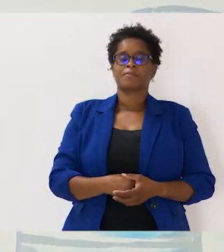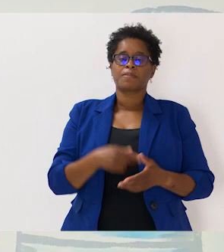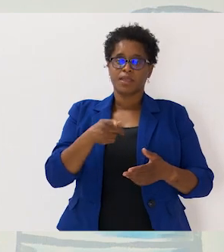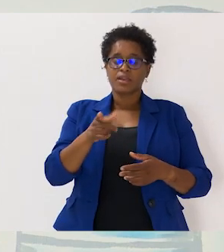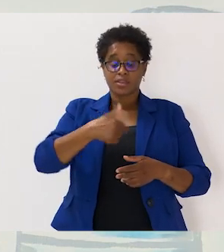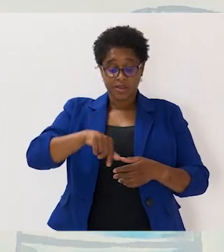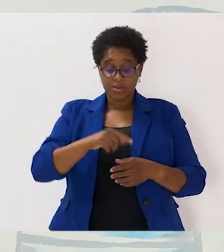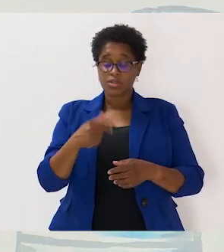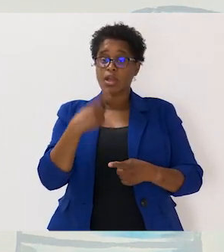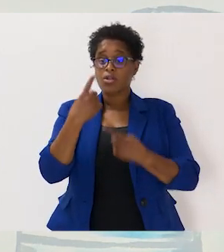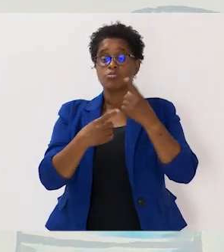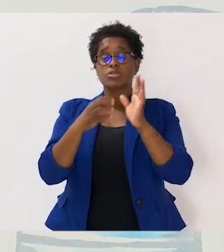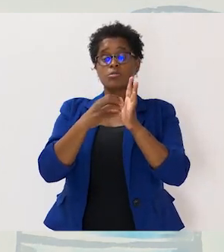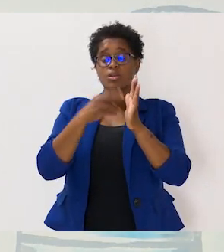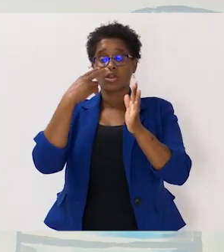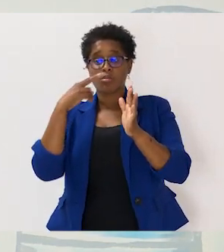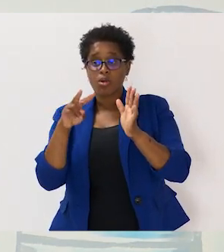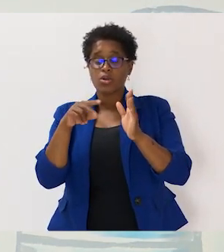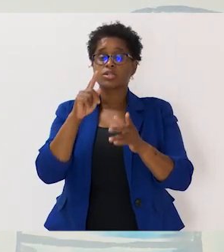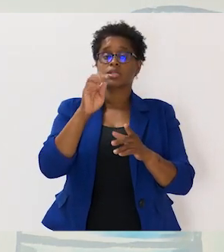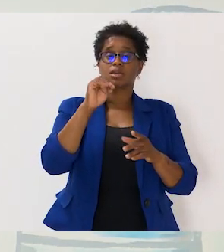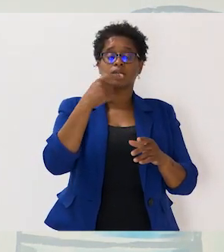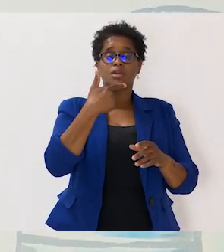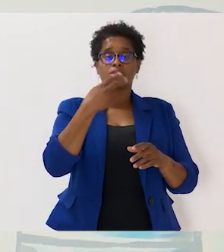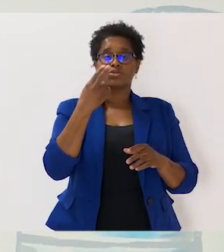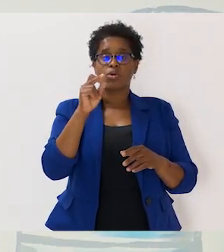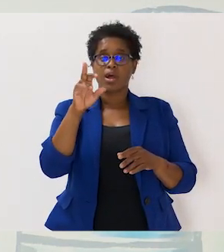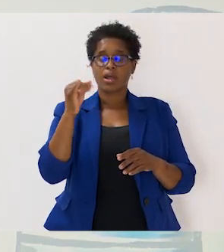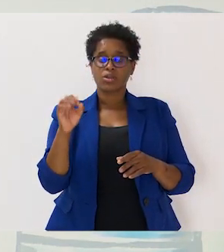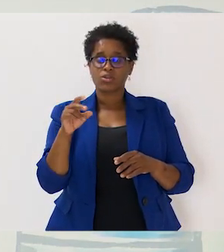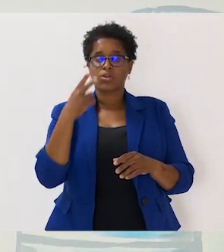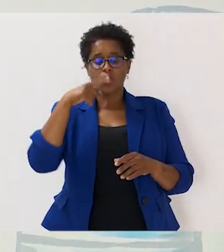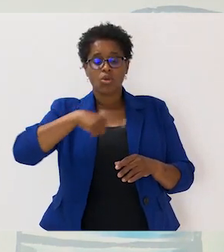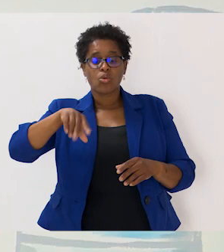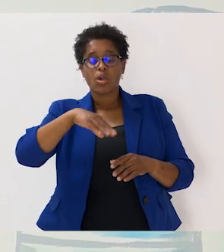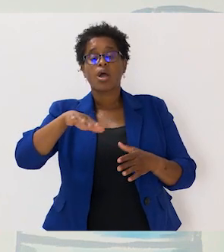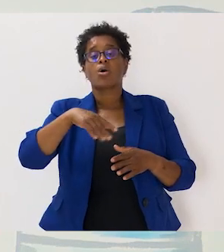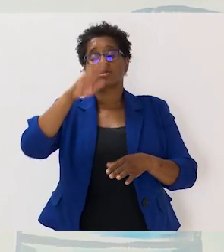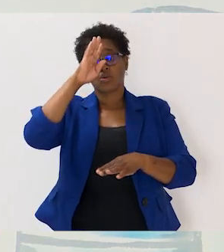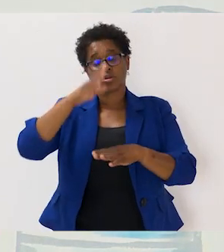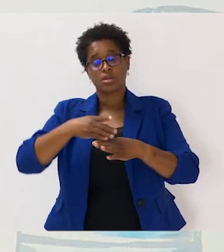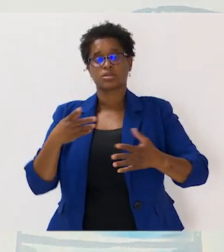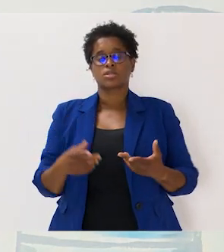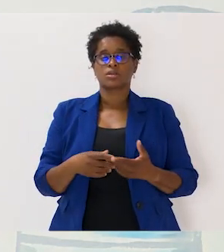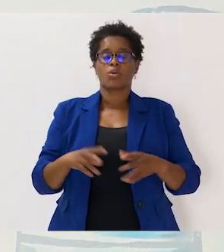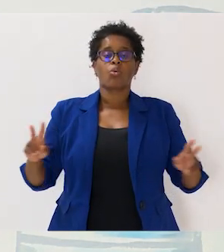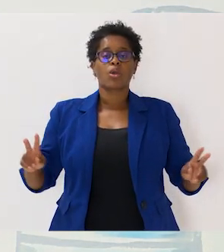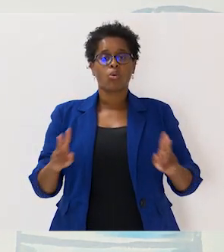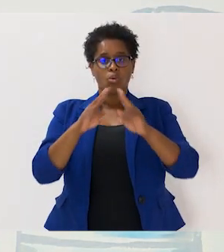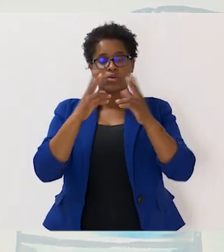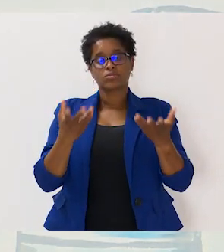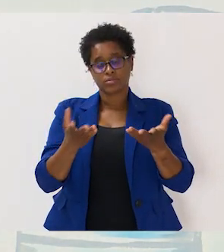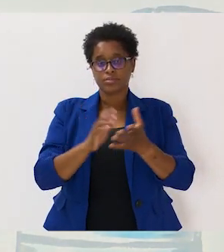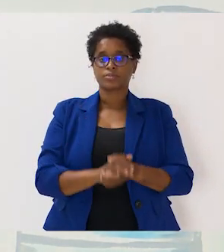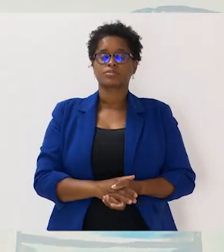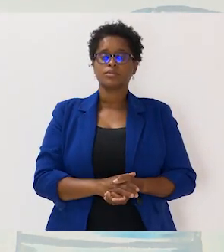Aqui nós temos algumas imagens que mostram os estuários, ok? Lugares onde ocorre o encontro, digamos